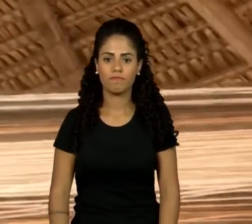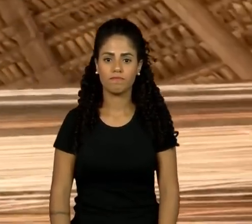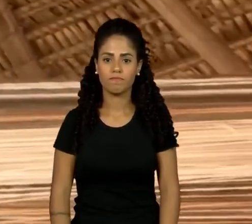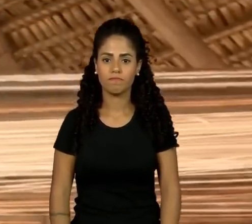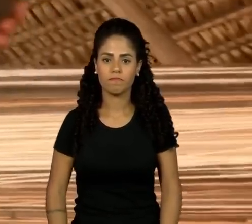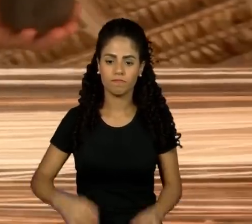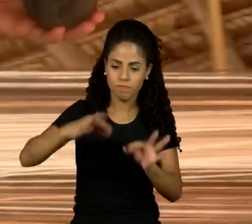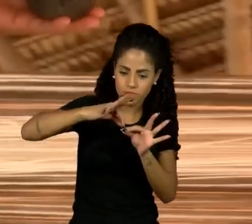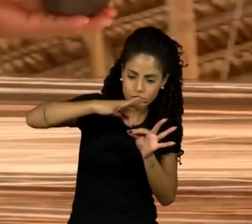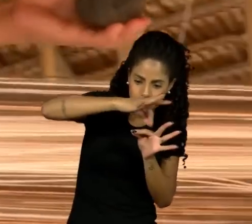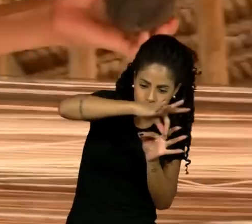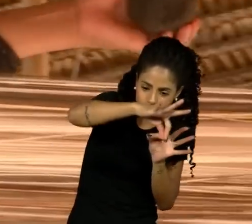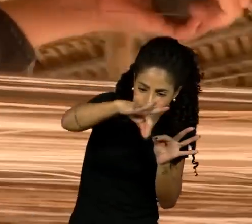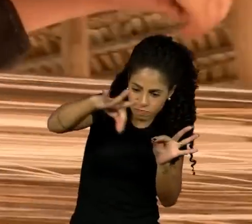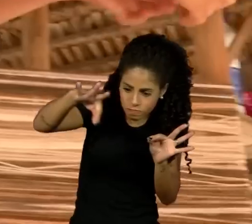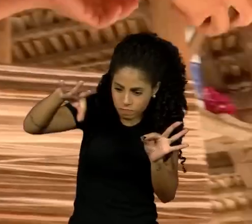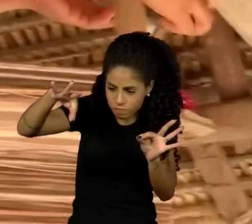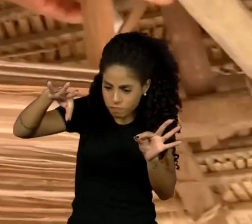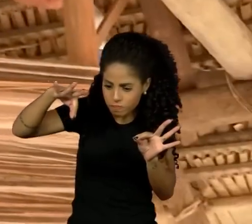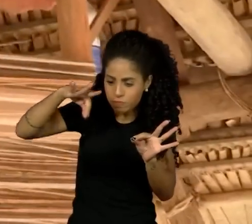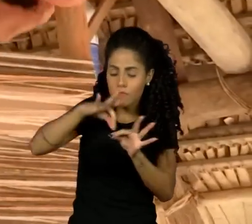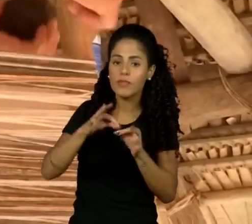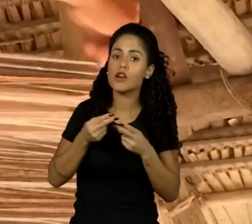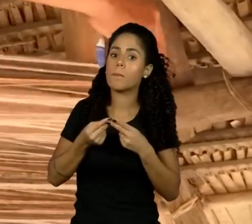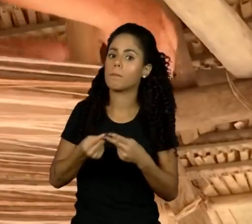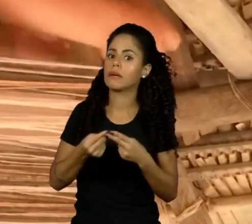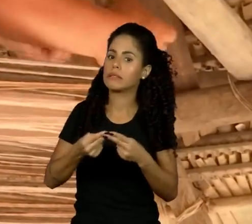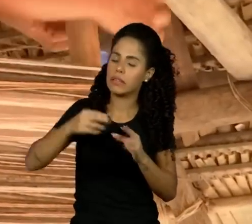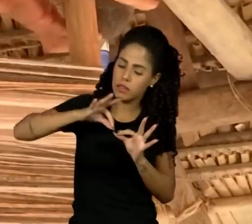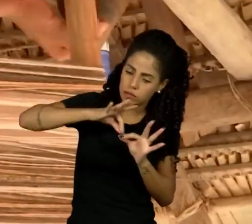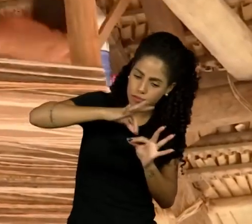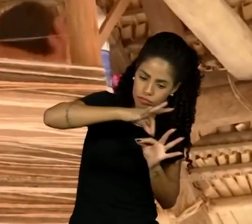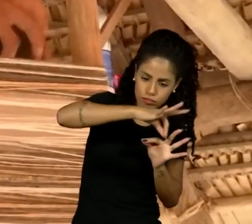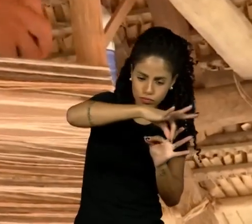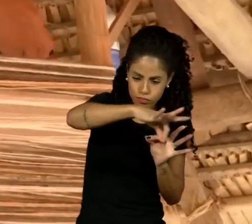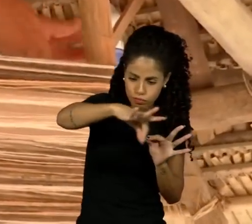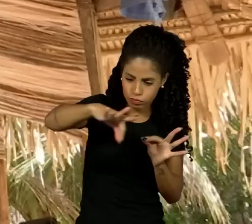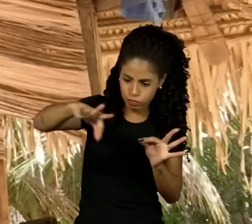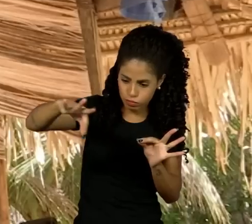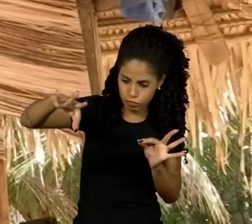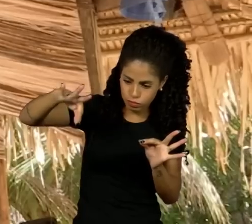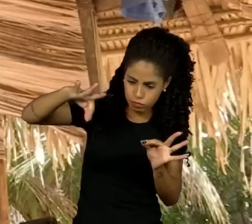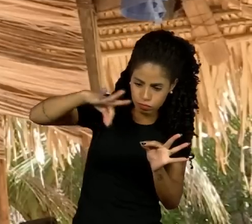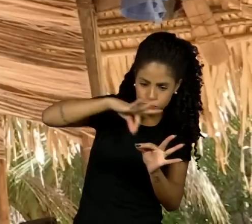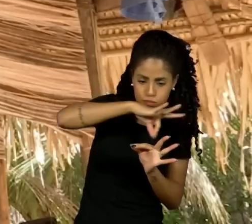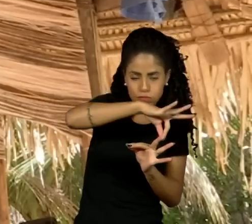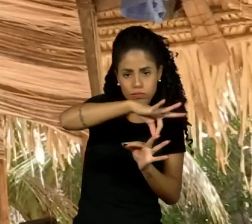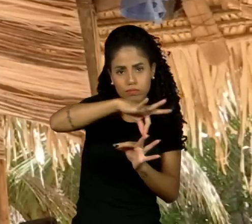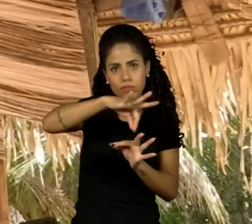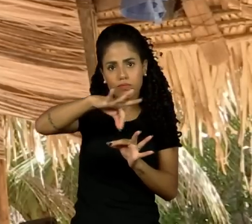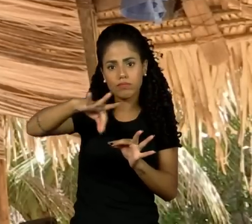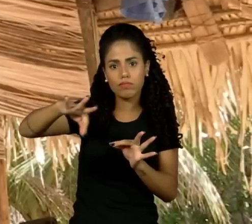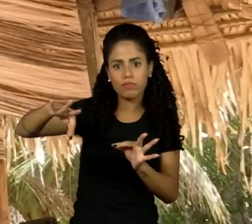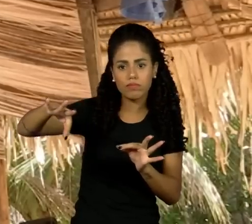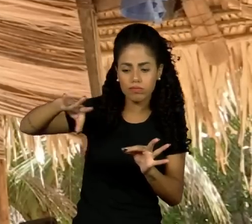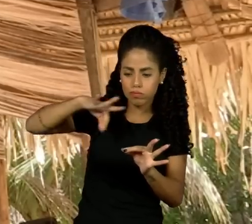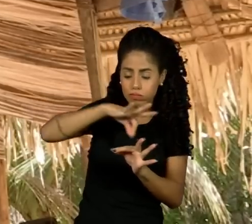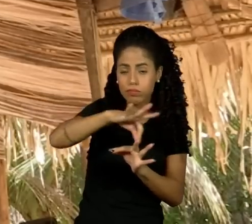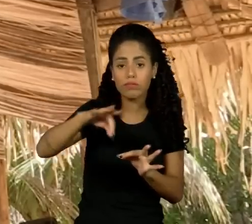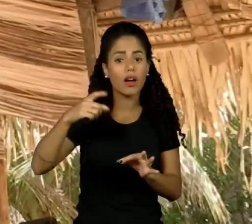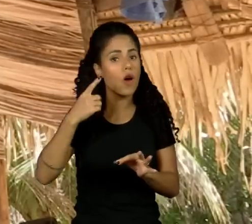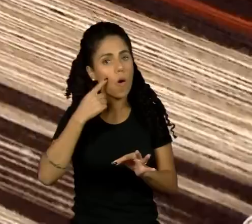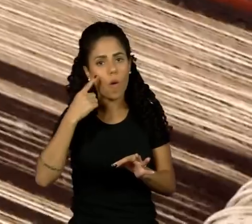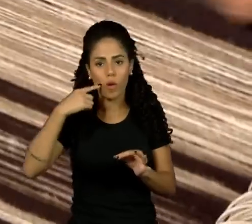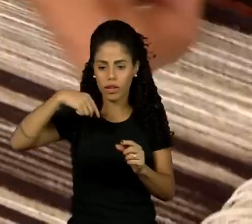Fios esticados com paciência são levados para o tear. Do vai e vem das mãos e das linhas surge a